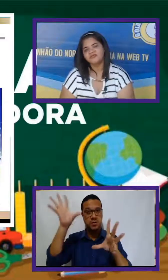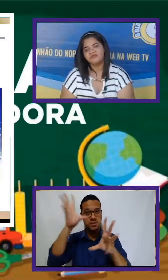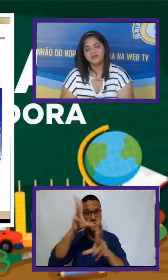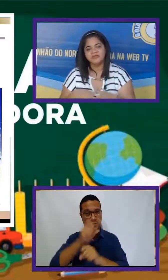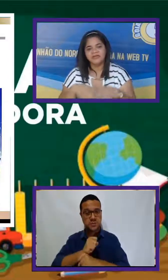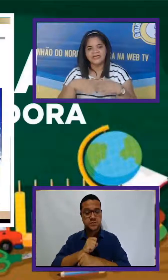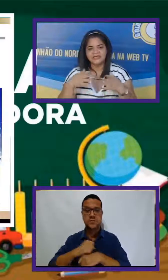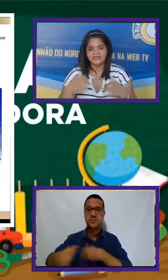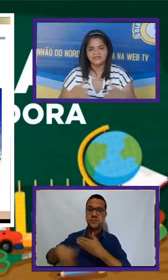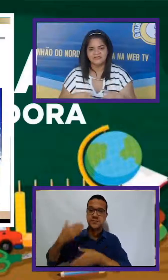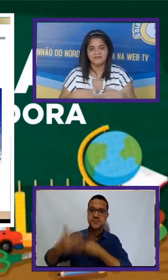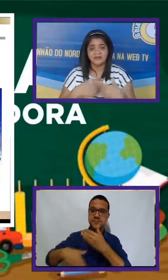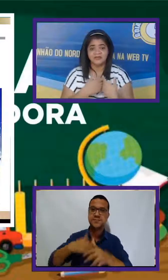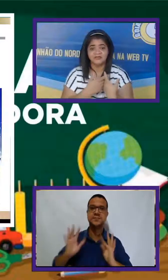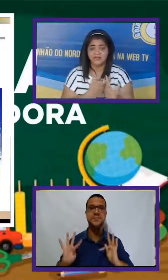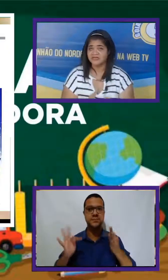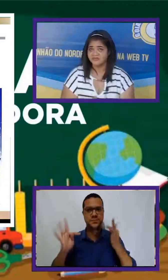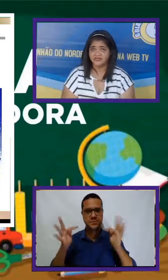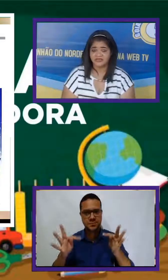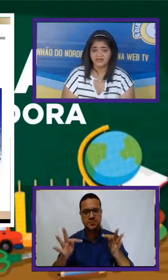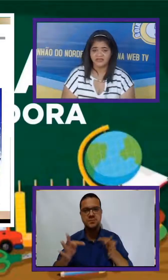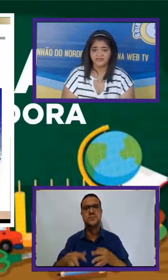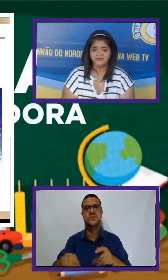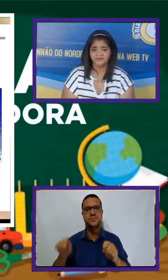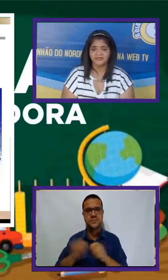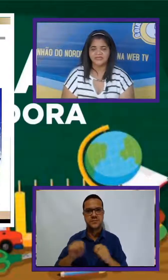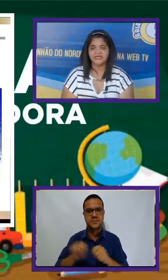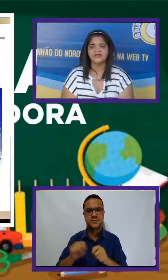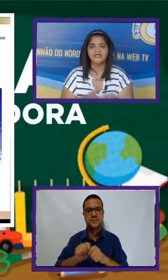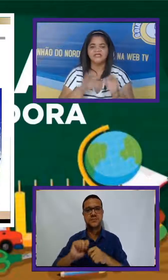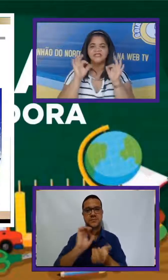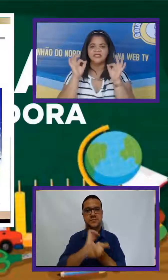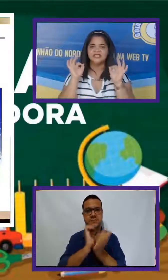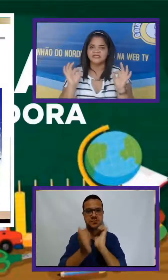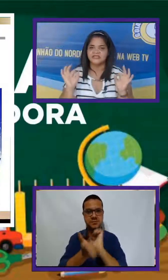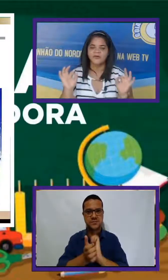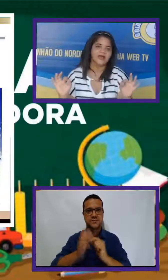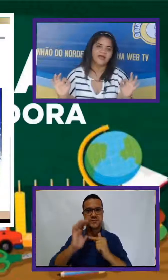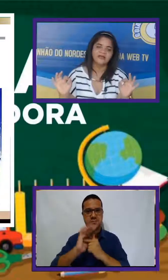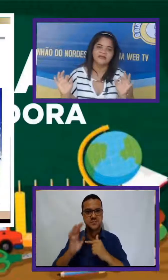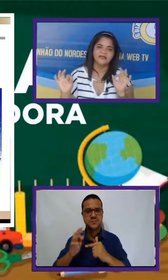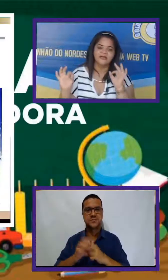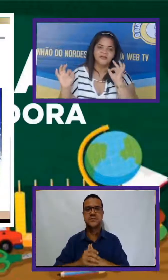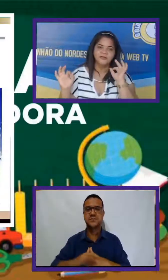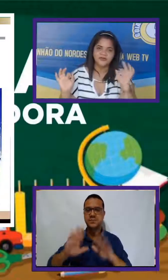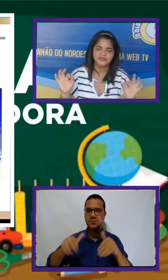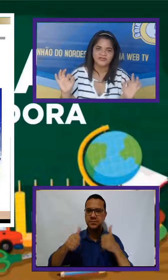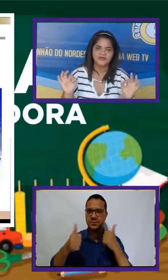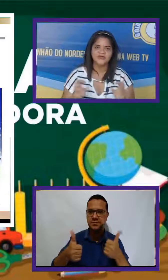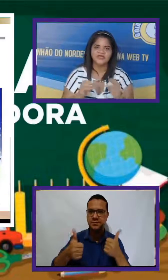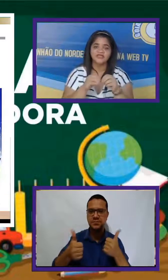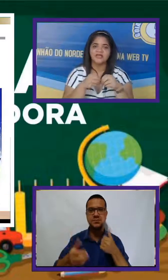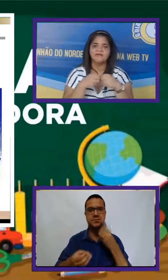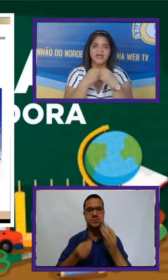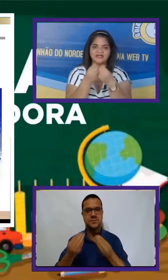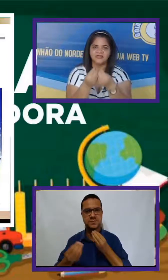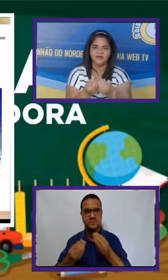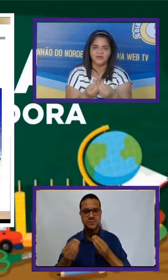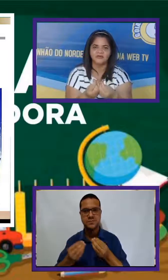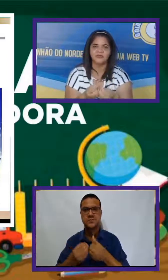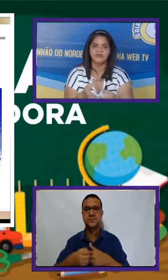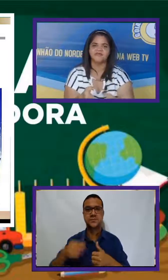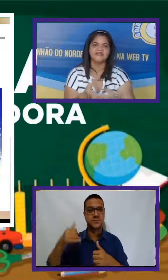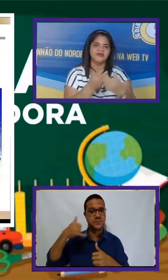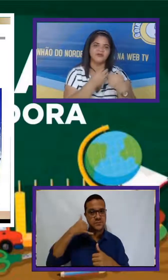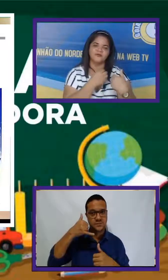tecnologias Que permitam A criação De aparelhos Mais eficientes Certo? Aqueles que tem Aquele celular Do Procel Que diz que ele é